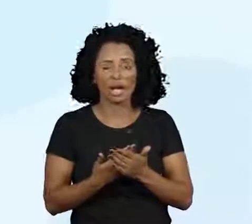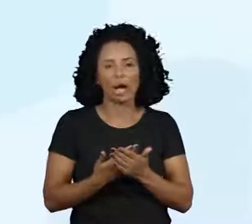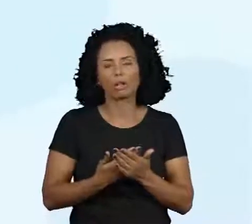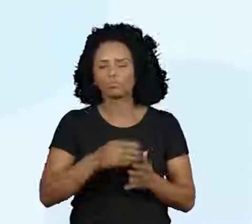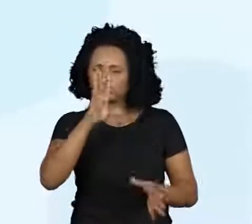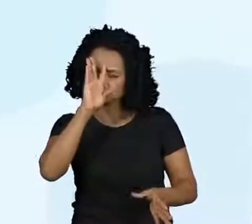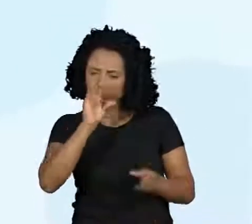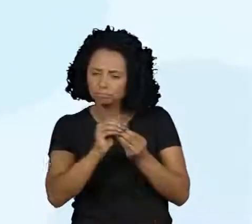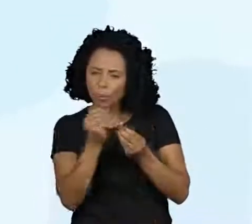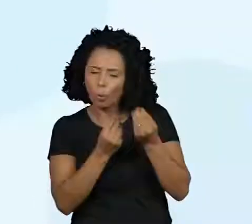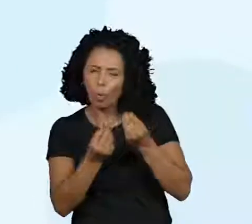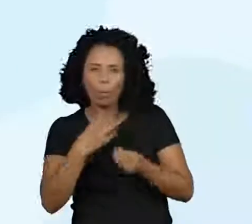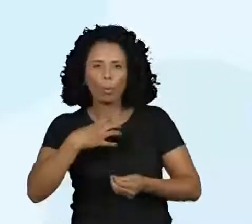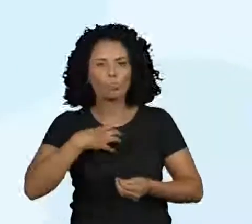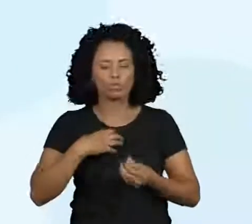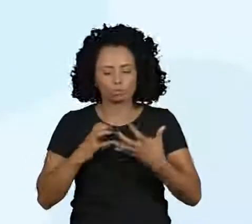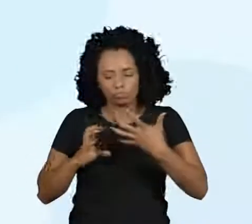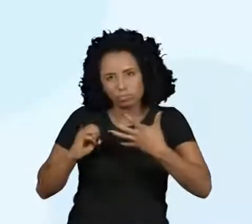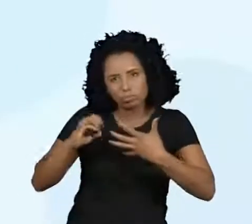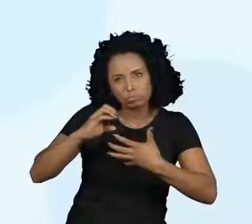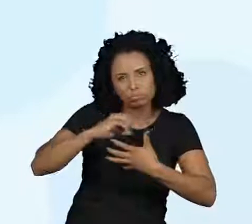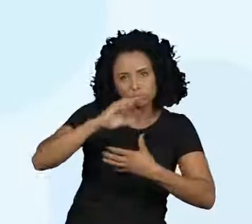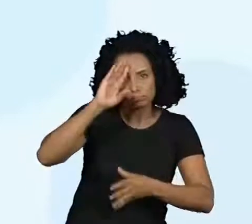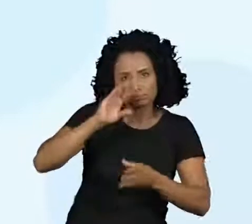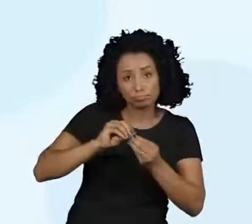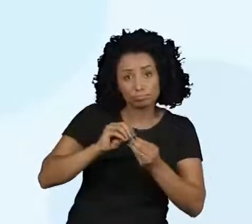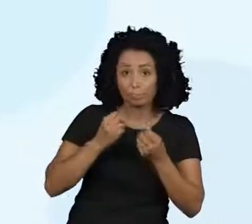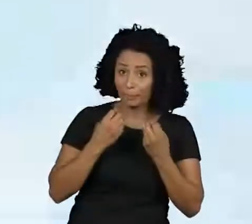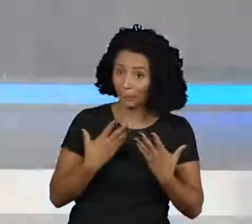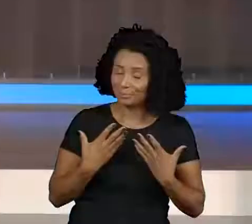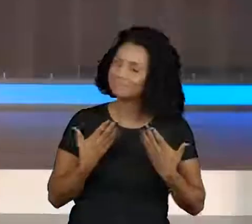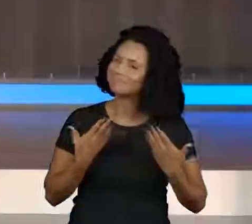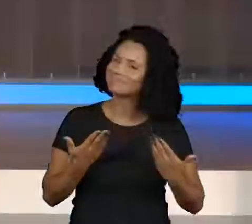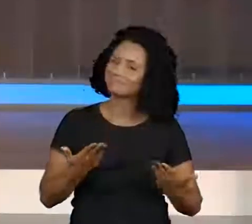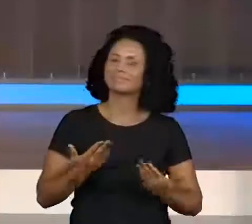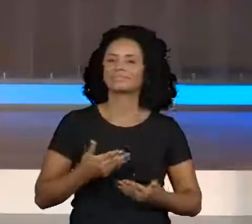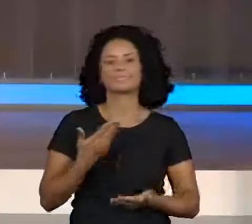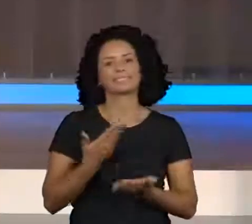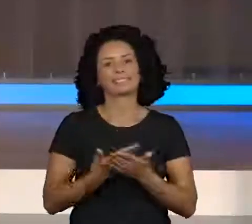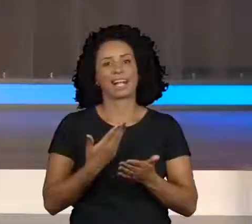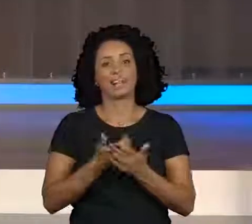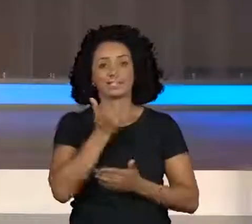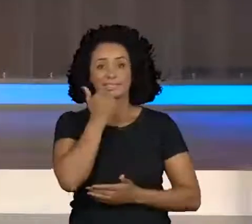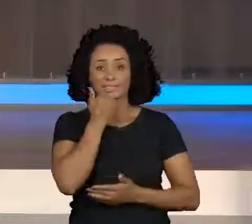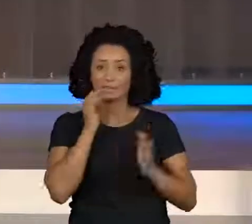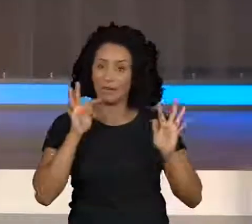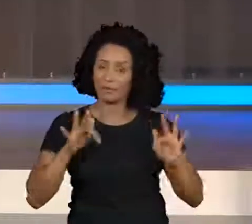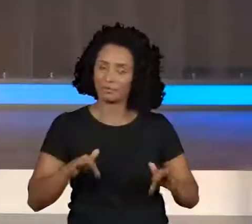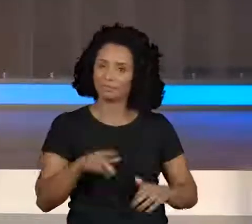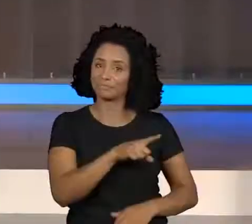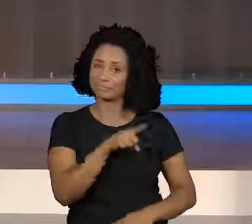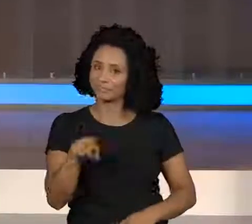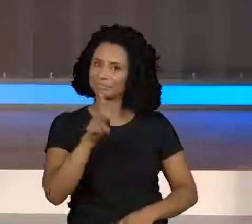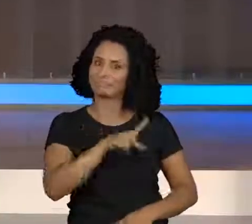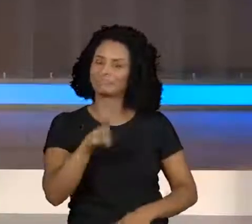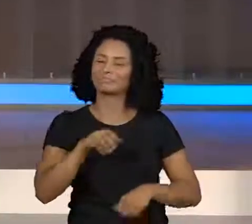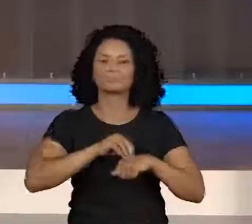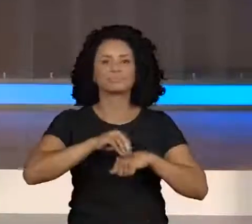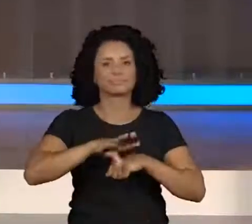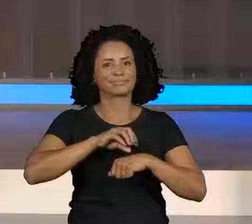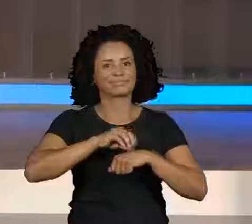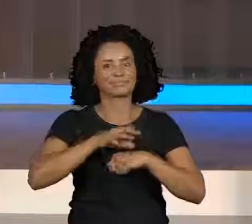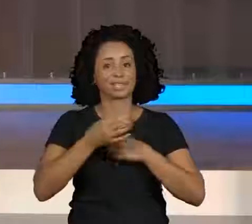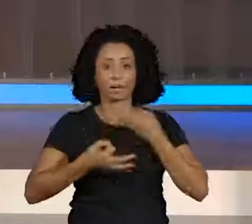entender a cadeia alimentar. A gente vai ficando por aqui na aula de ciências. Professores têm dicas e sugestões de